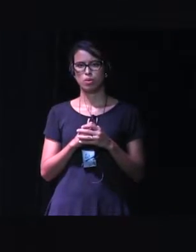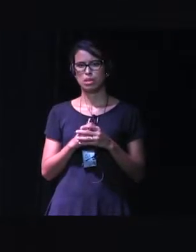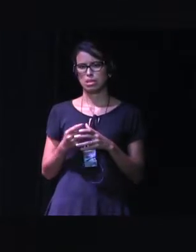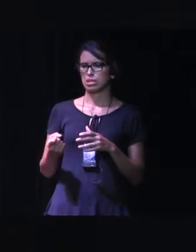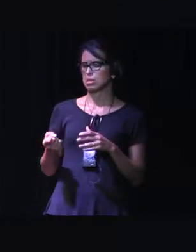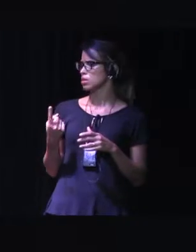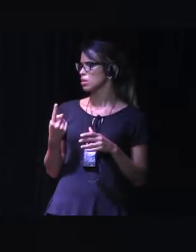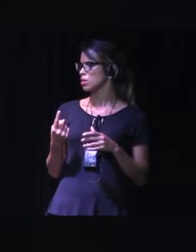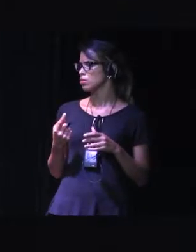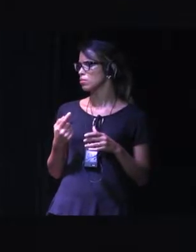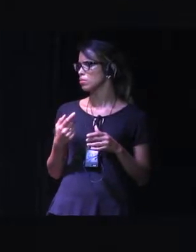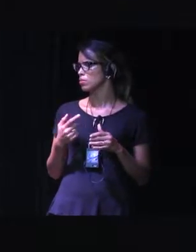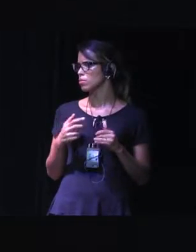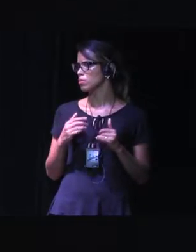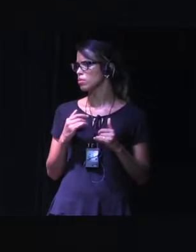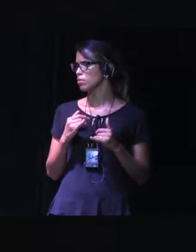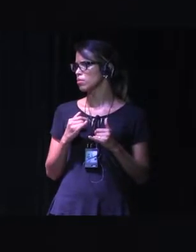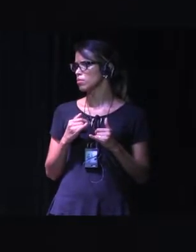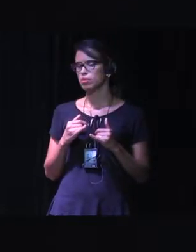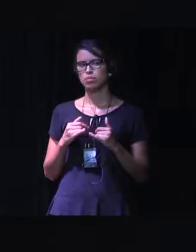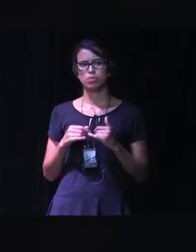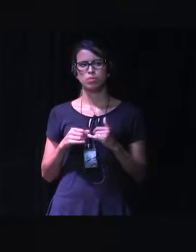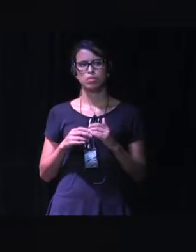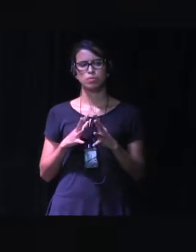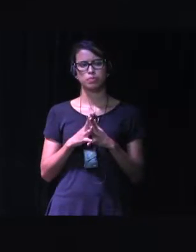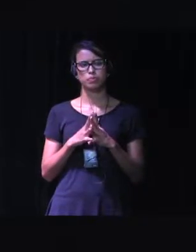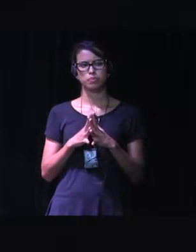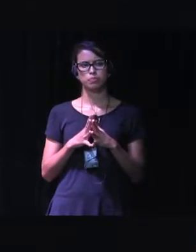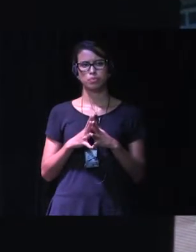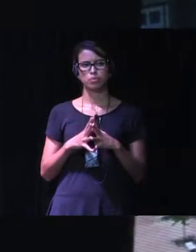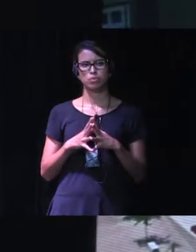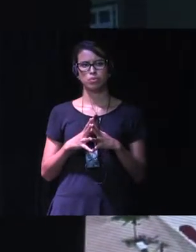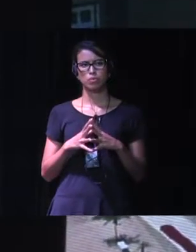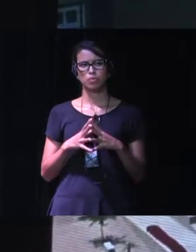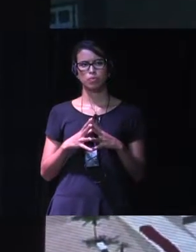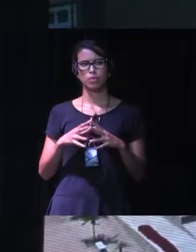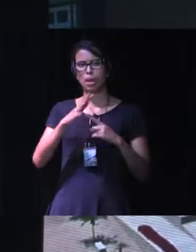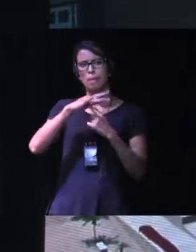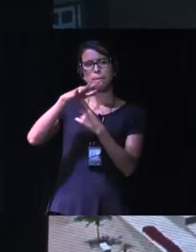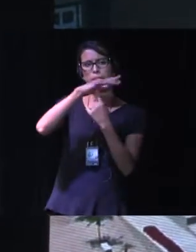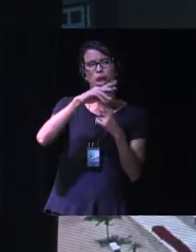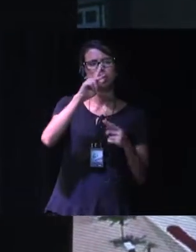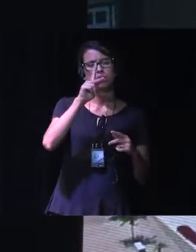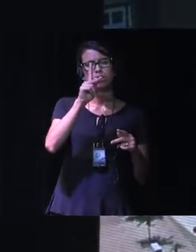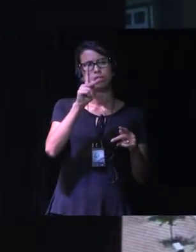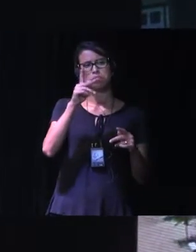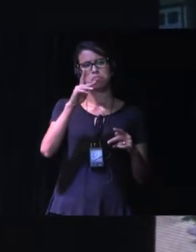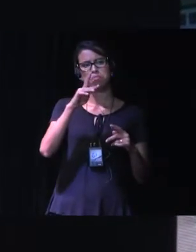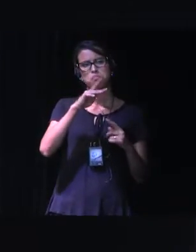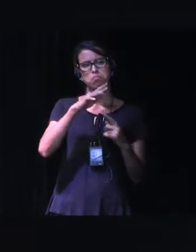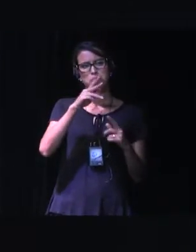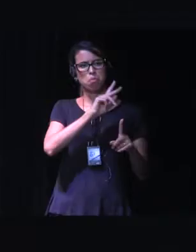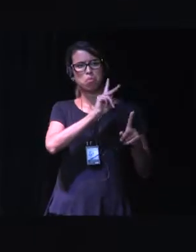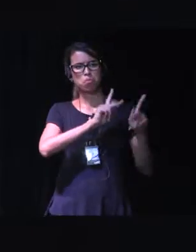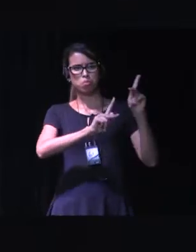aqui, de uma categoria de estância, de cerimônia. Reunirmos para conviver deve ser